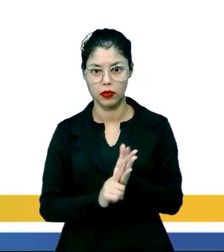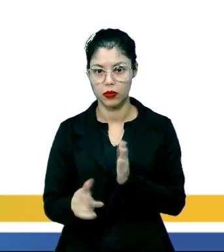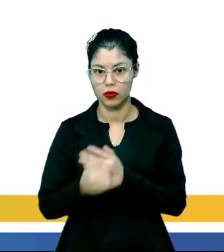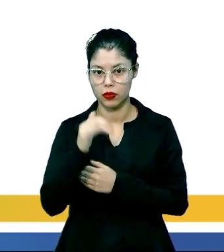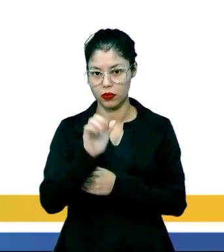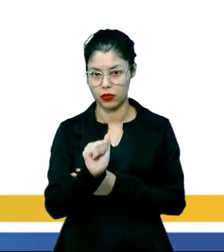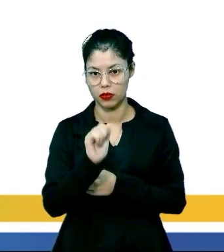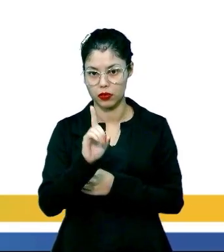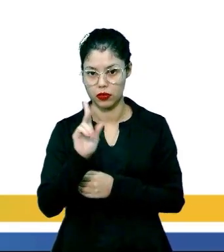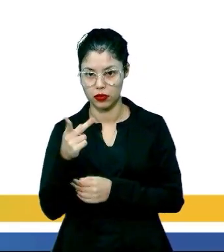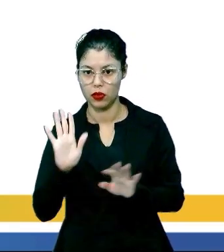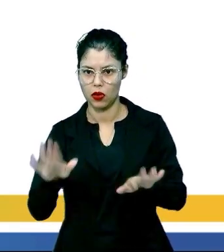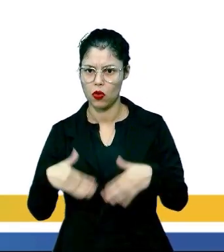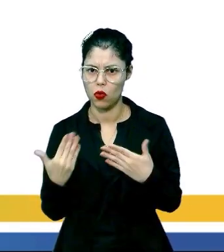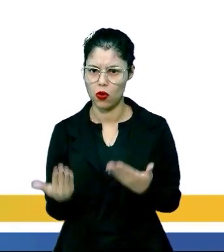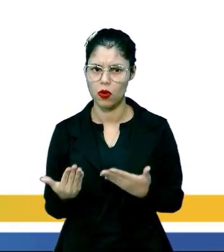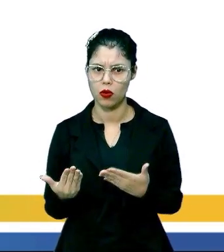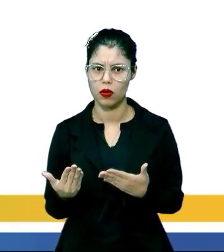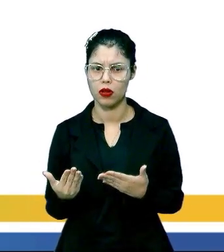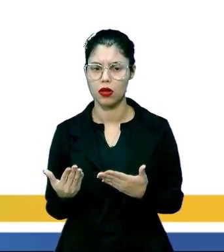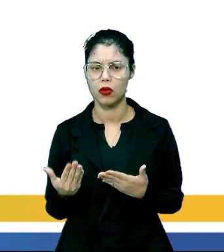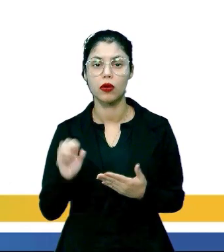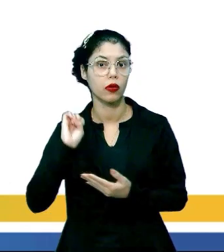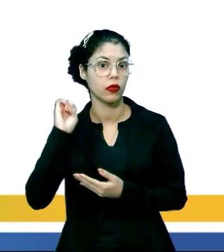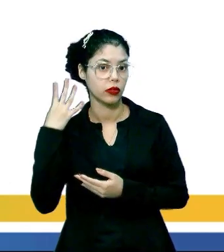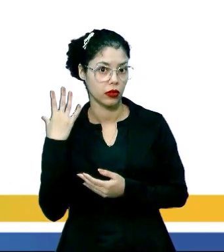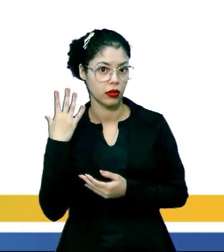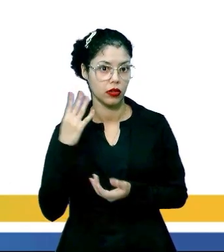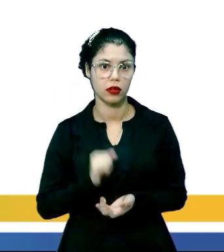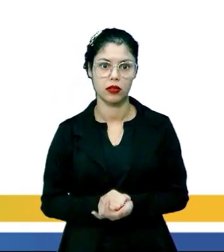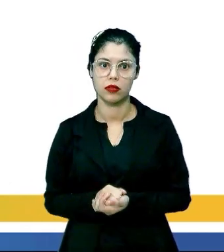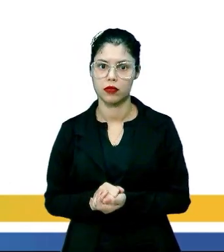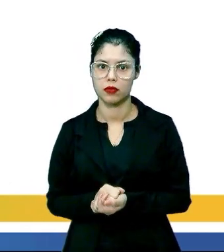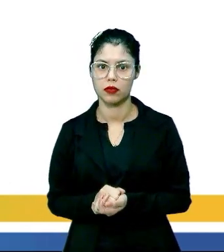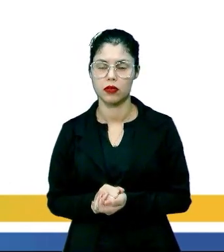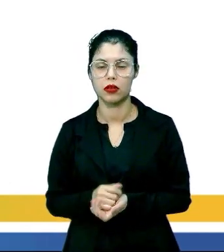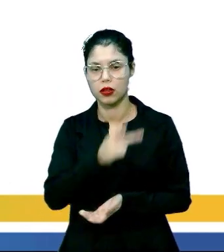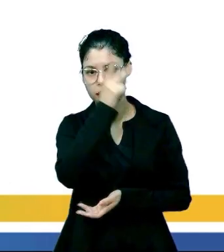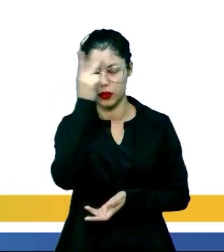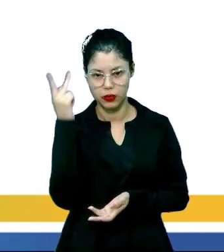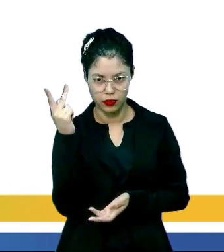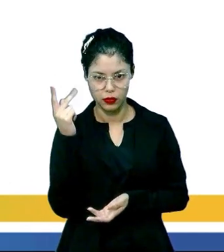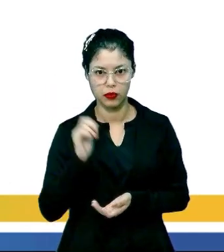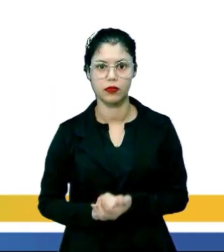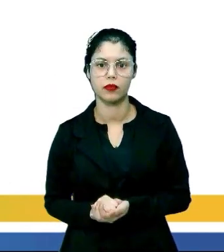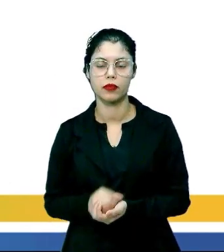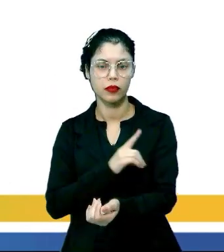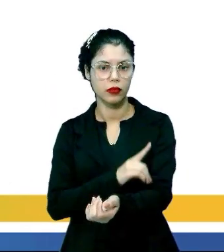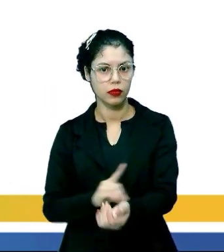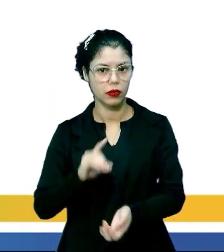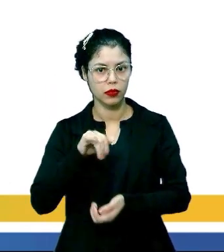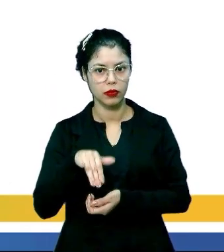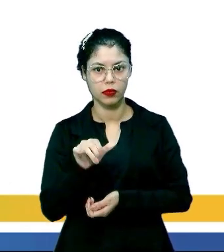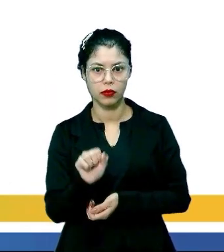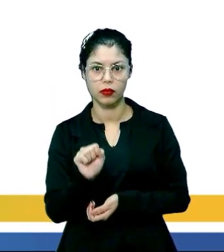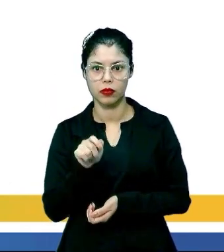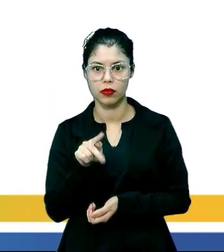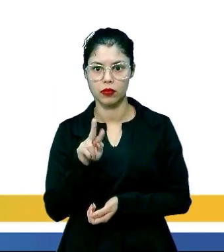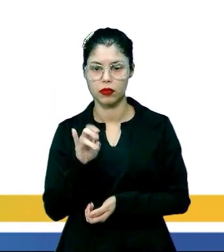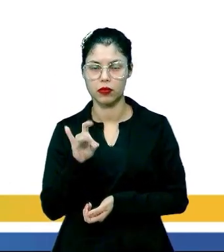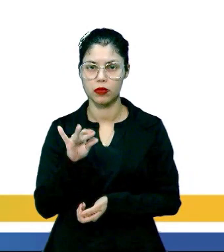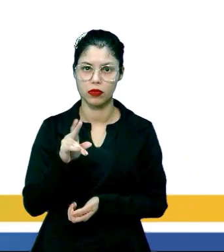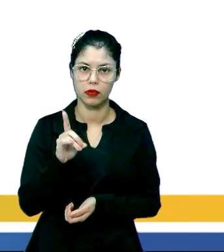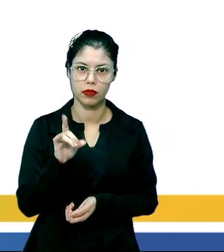papel funcional do ADH, qual é um sintoma clássico de um paciente acometido